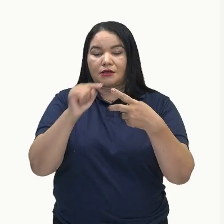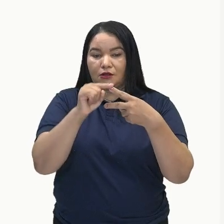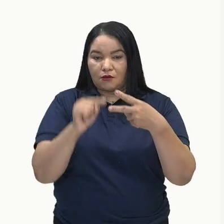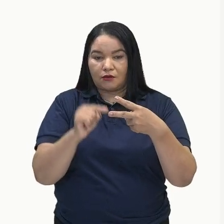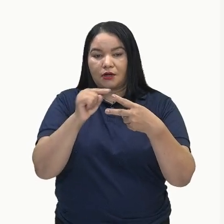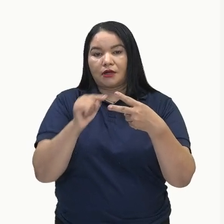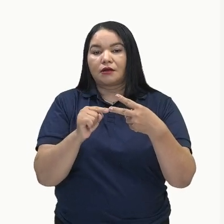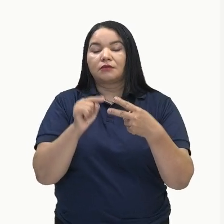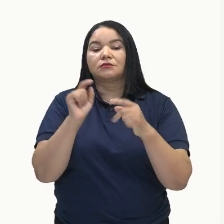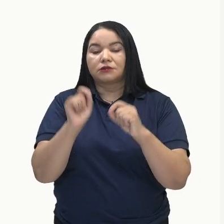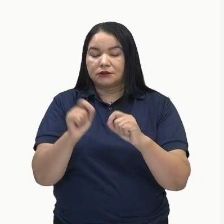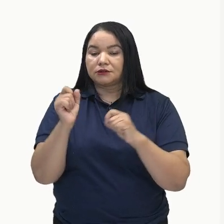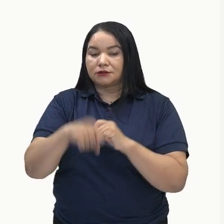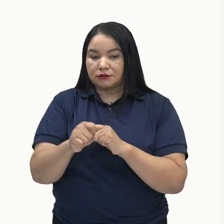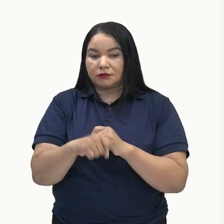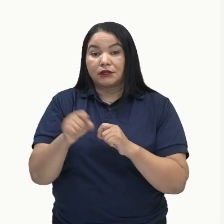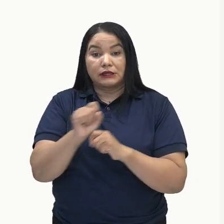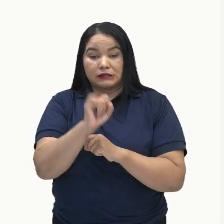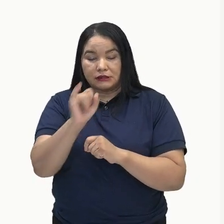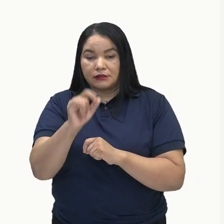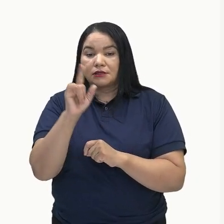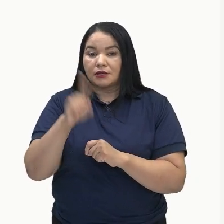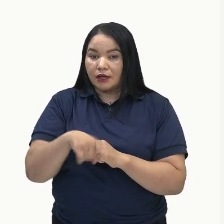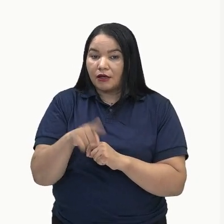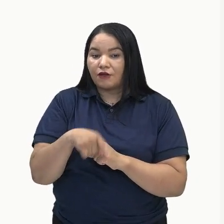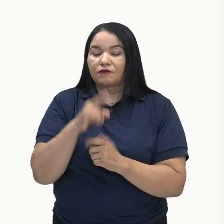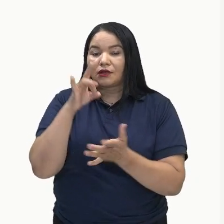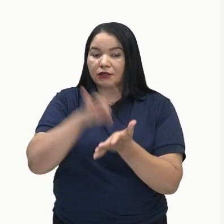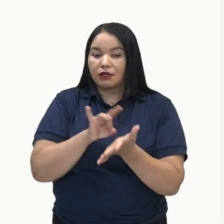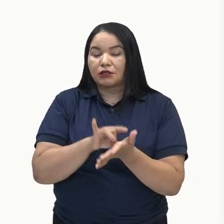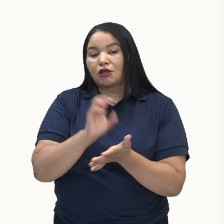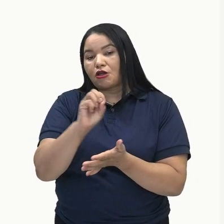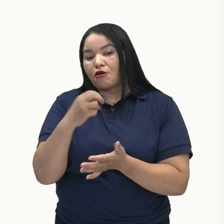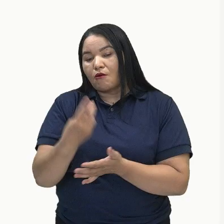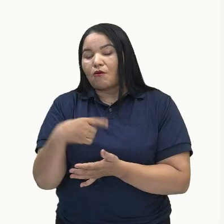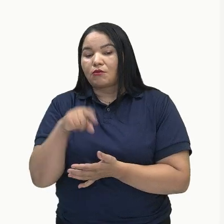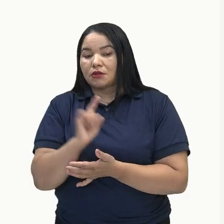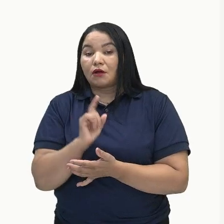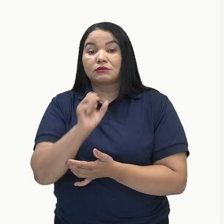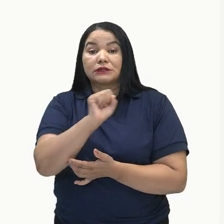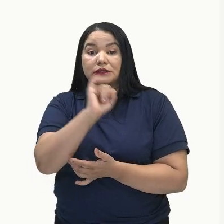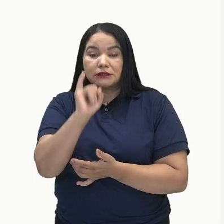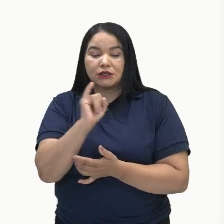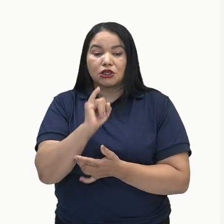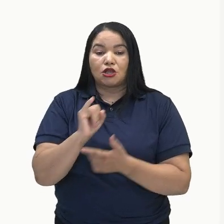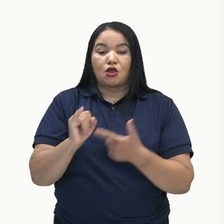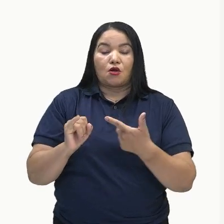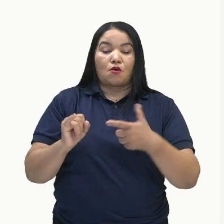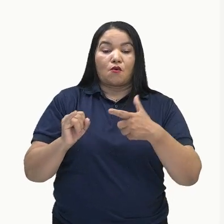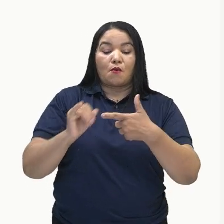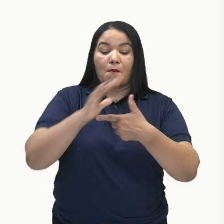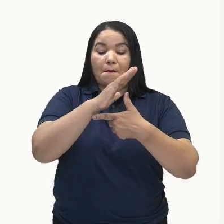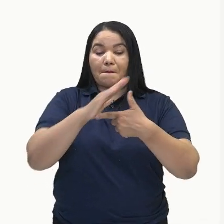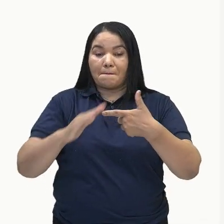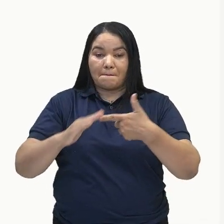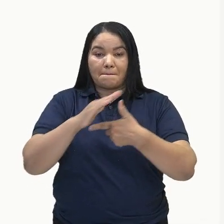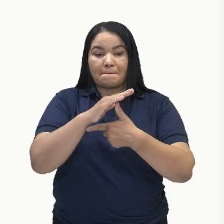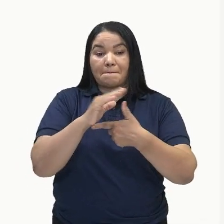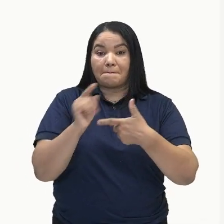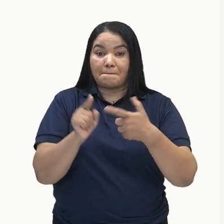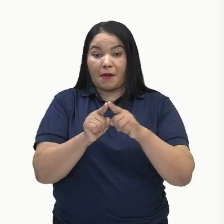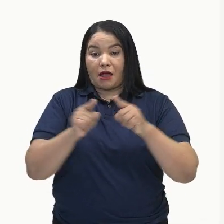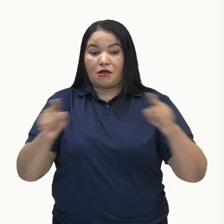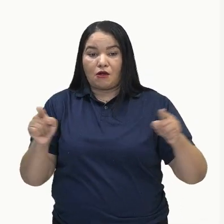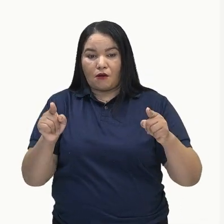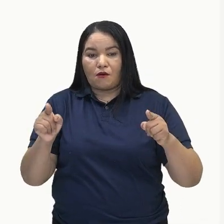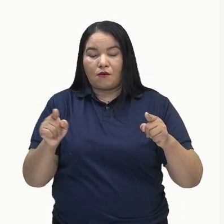verificar se essa igualdade é verdadeira. Ó. Se o lado maior, olha aqui, ó, se o lado maior é igual ao